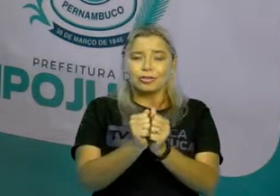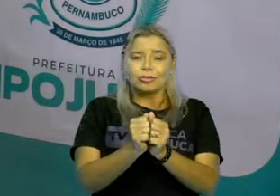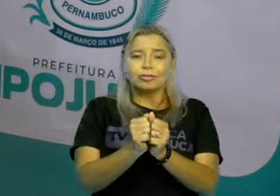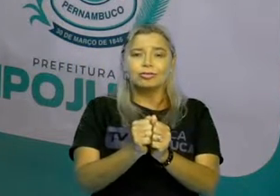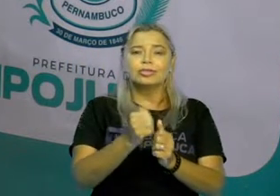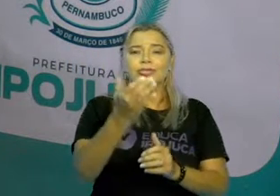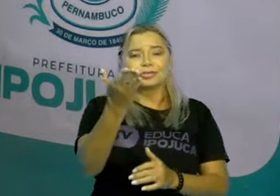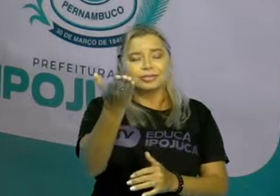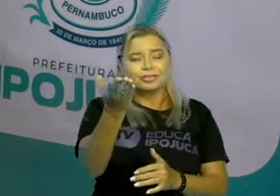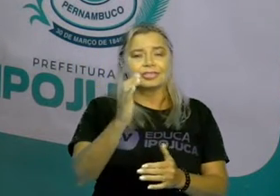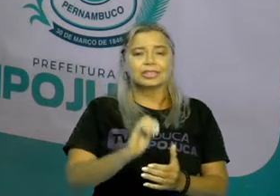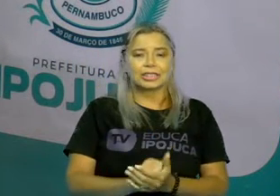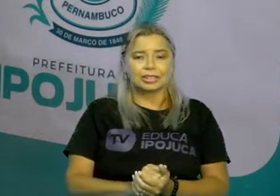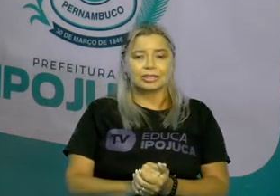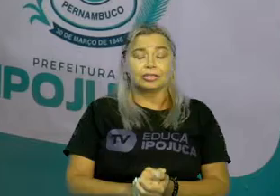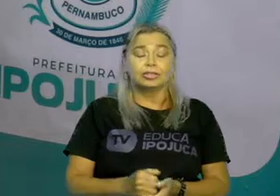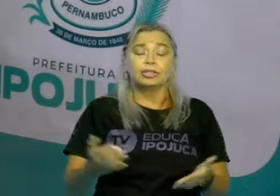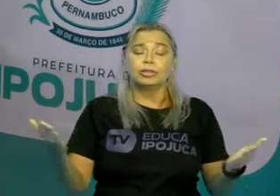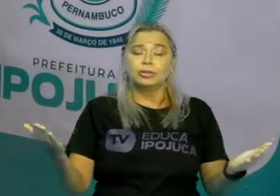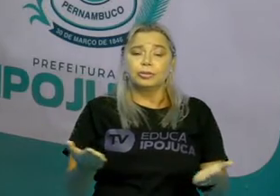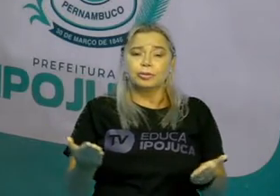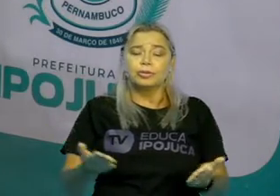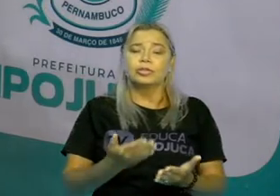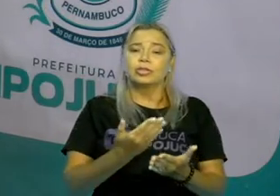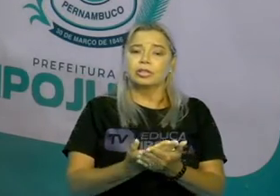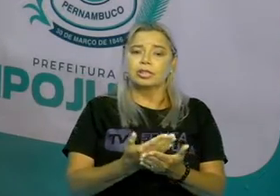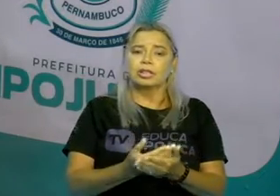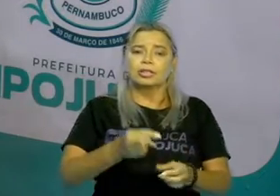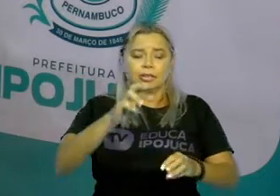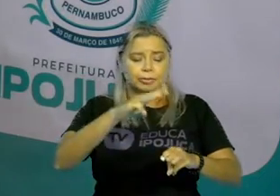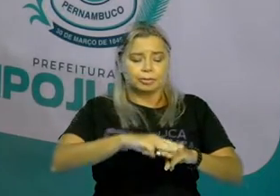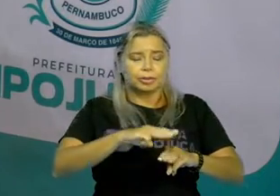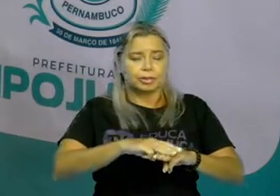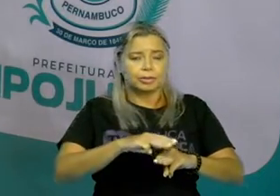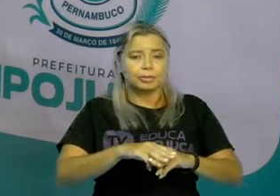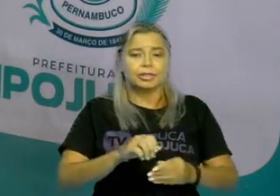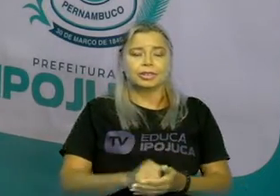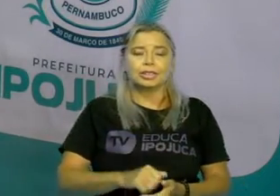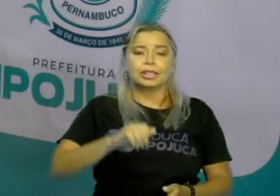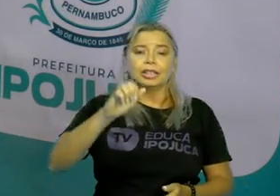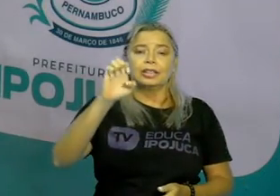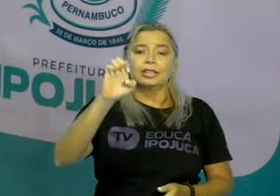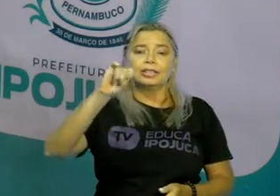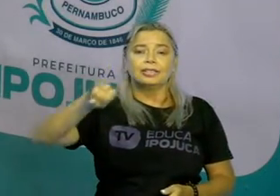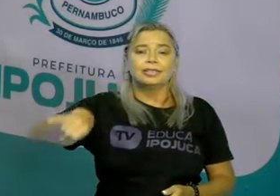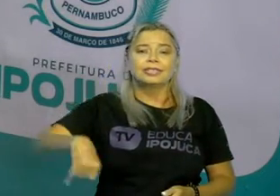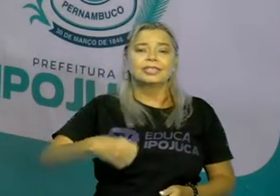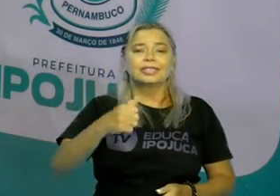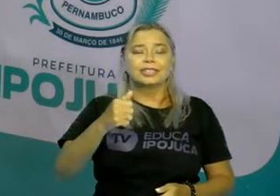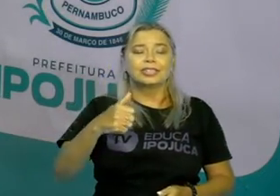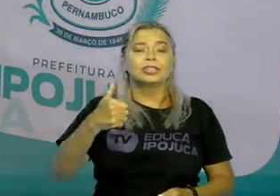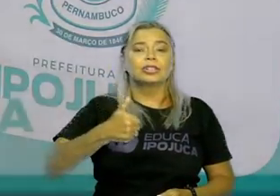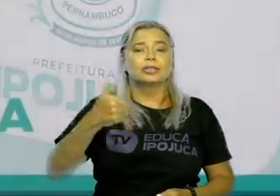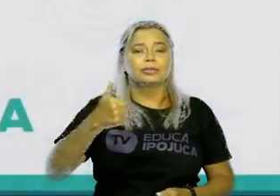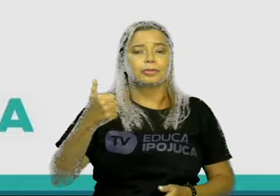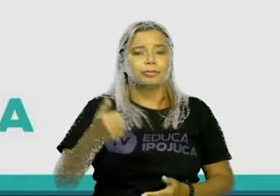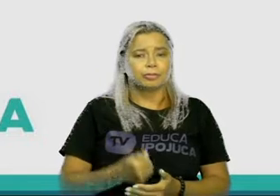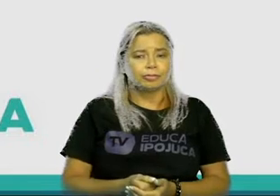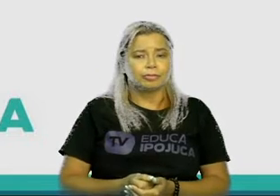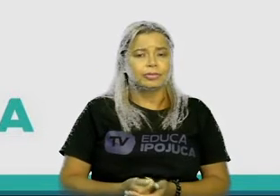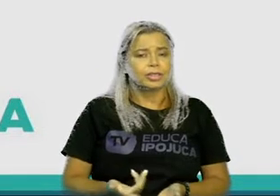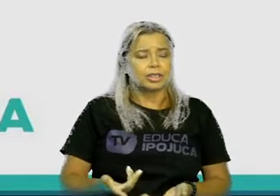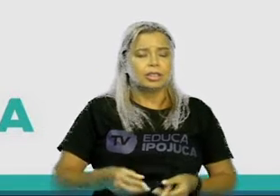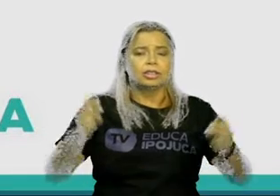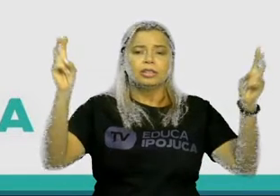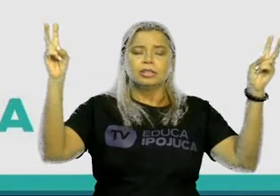momento, na nossa aula de matemática para a educação de jovens e adultos, fase 1, com o tema